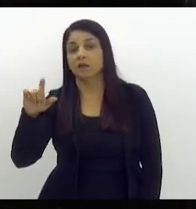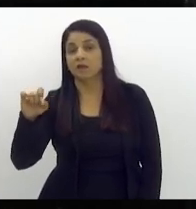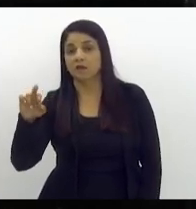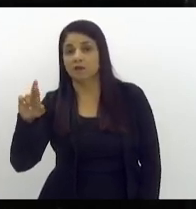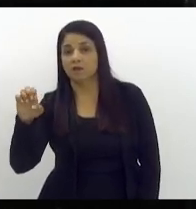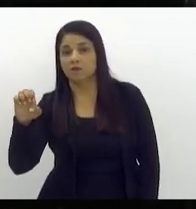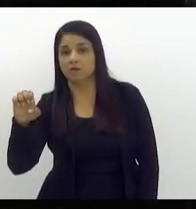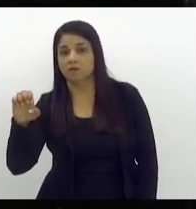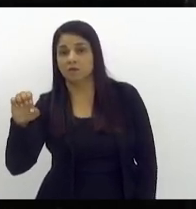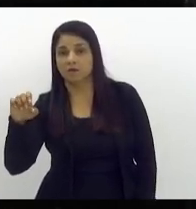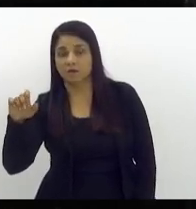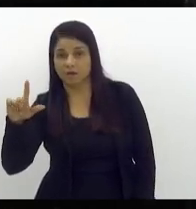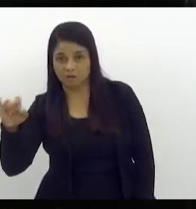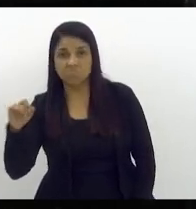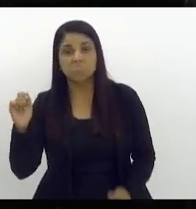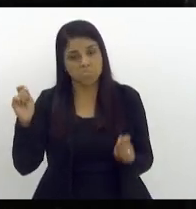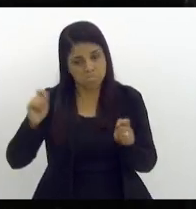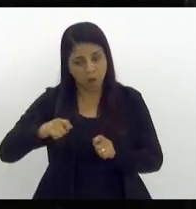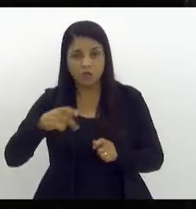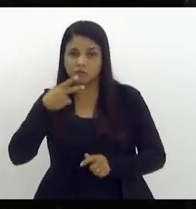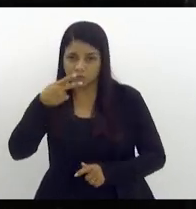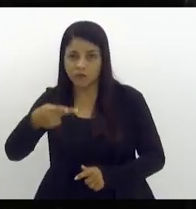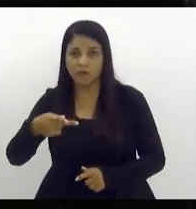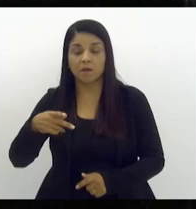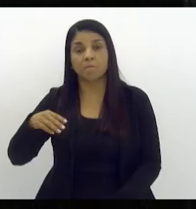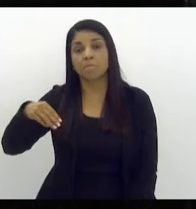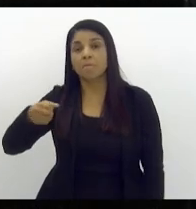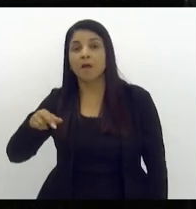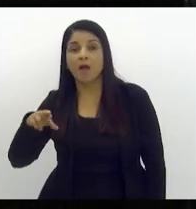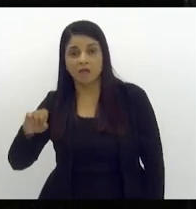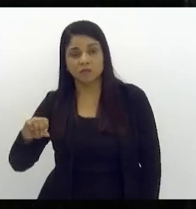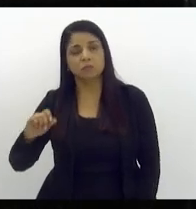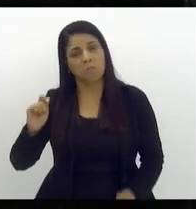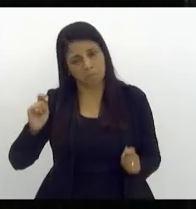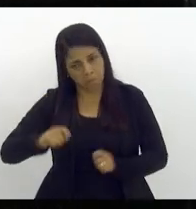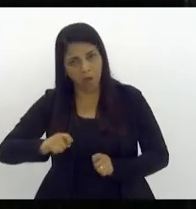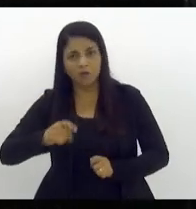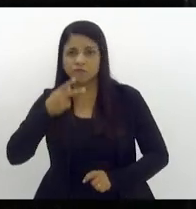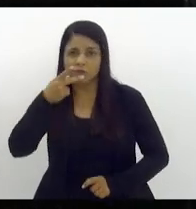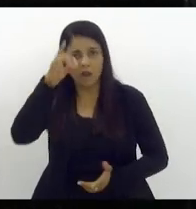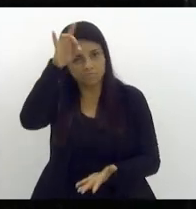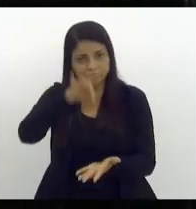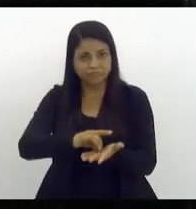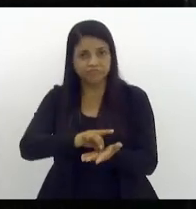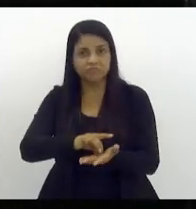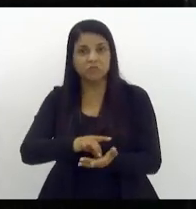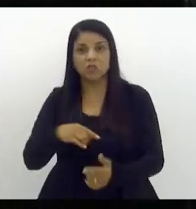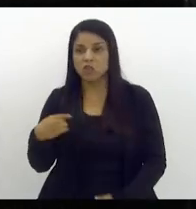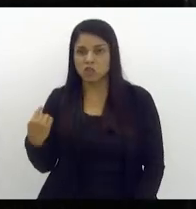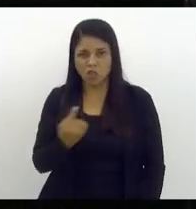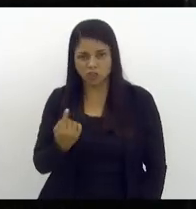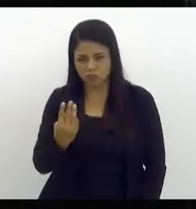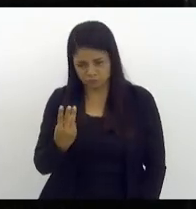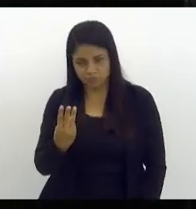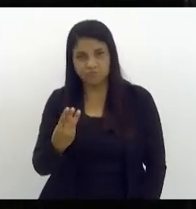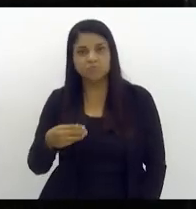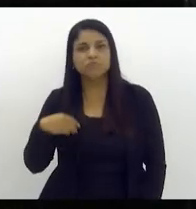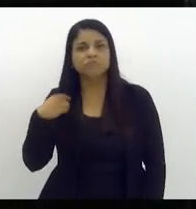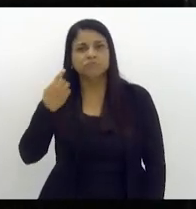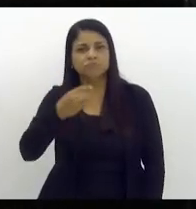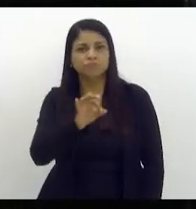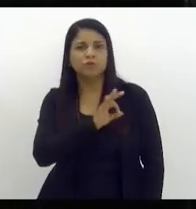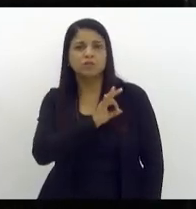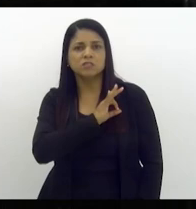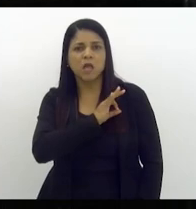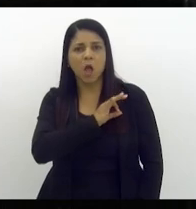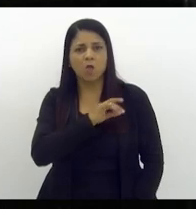Márcio pode falar com propriedade. Nós somos policiais. Nós ficamos muitas das vezes atrás de um carro,